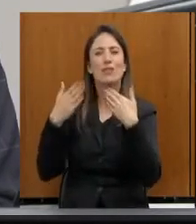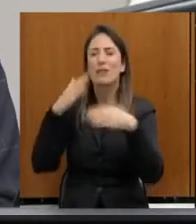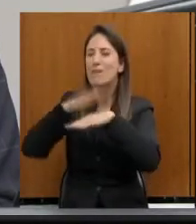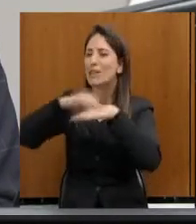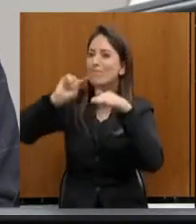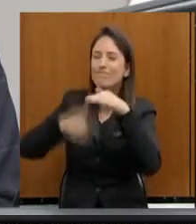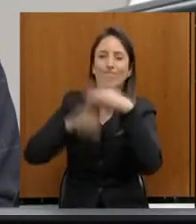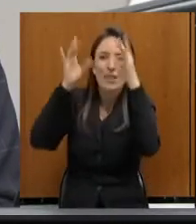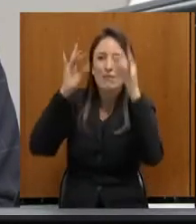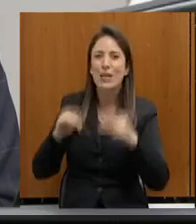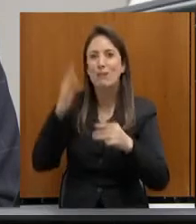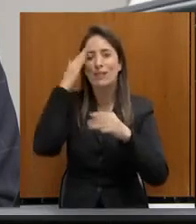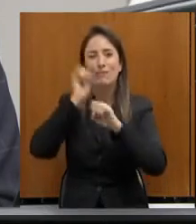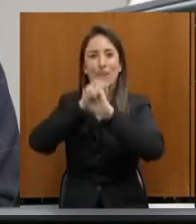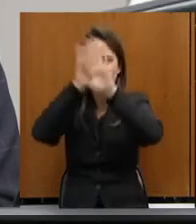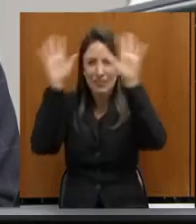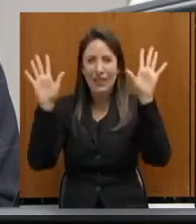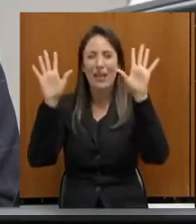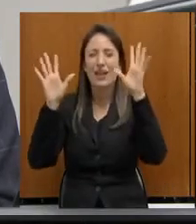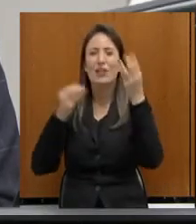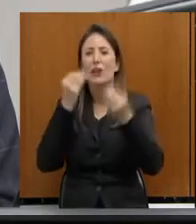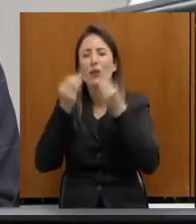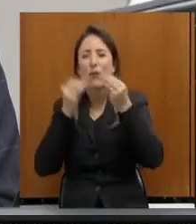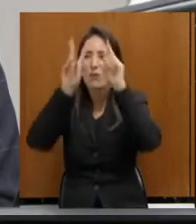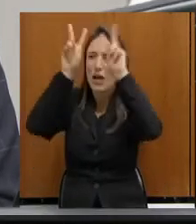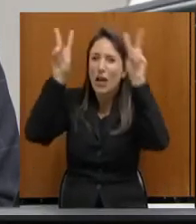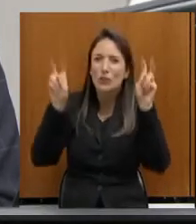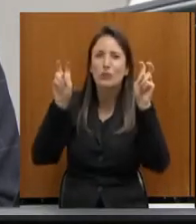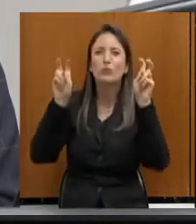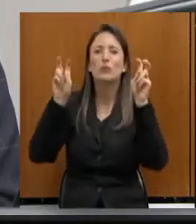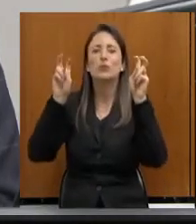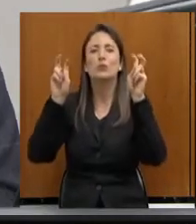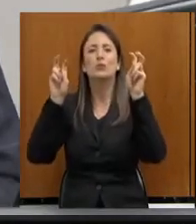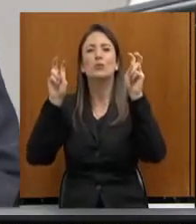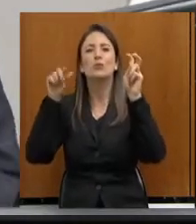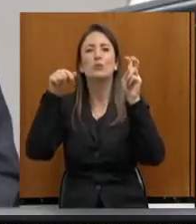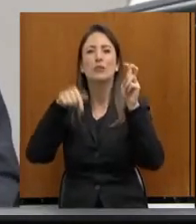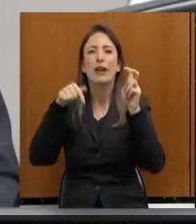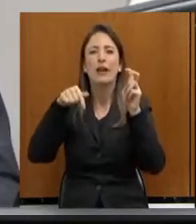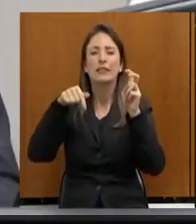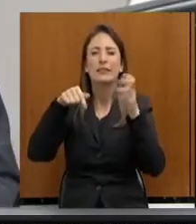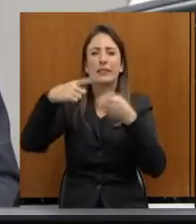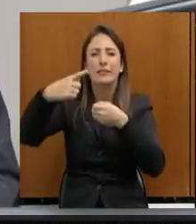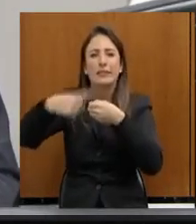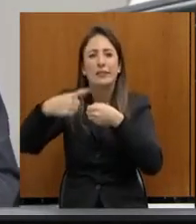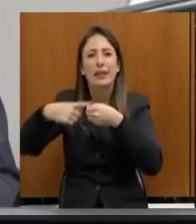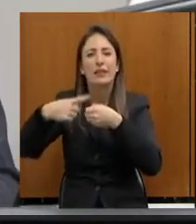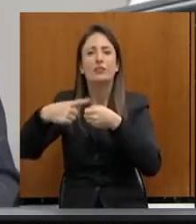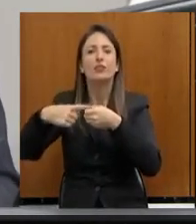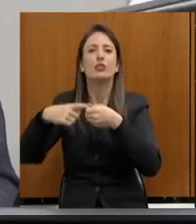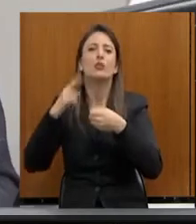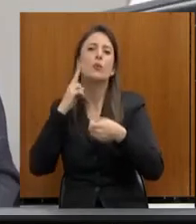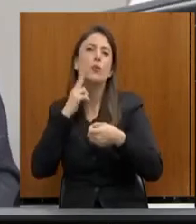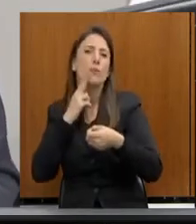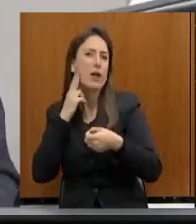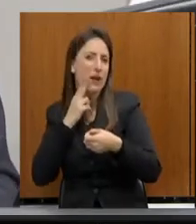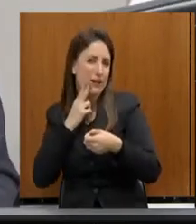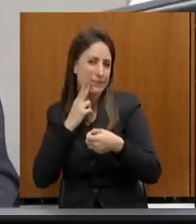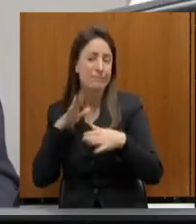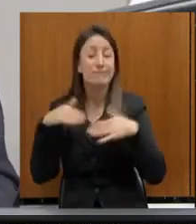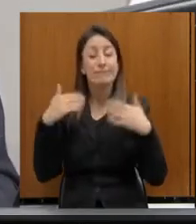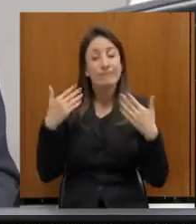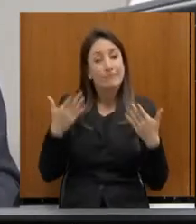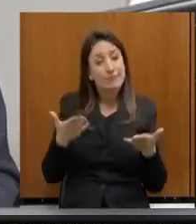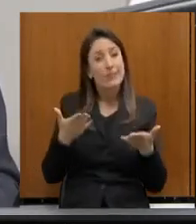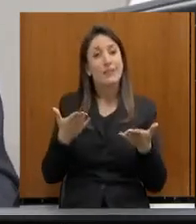é Ampla esta esse assunto em relação à cidade de Ubá Então